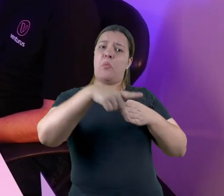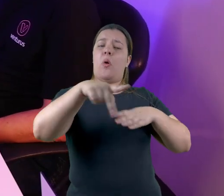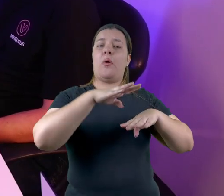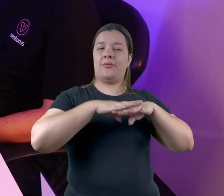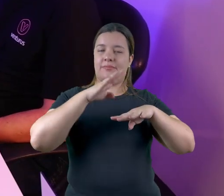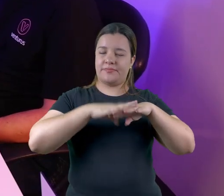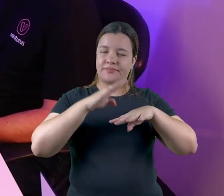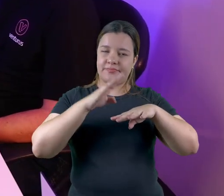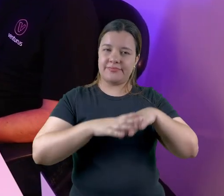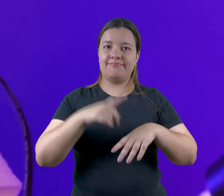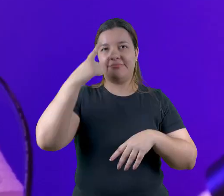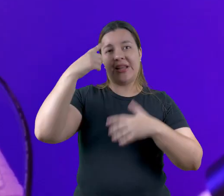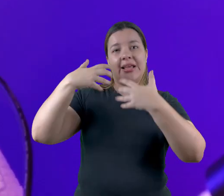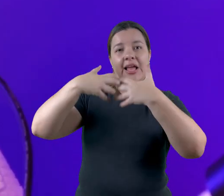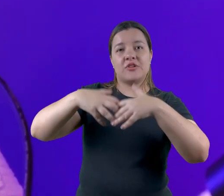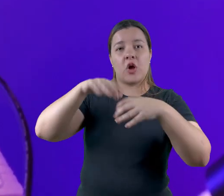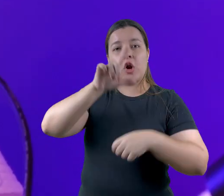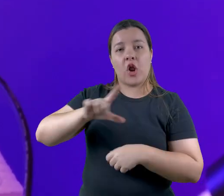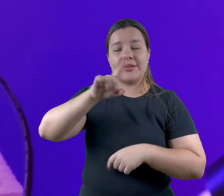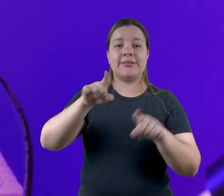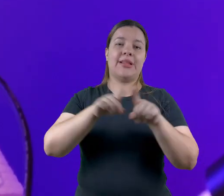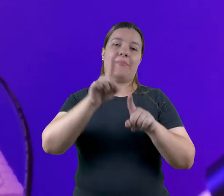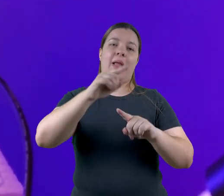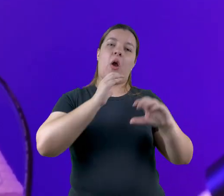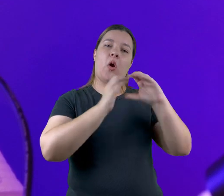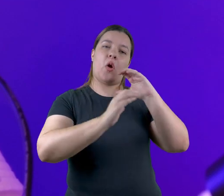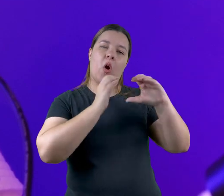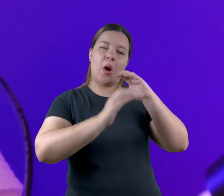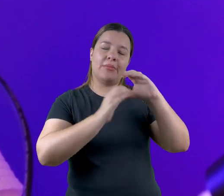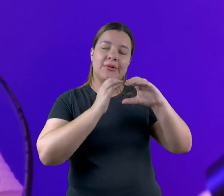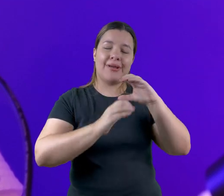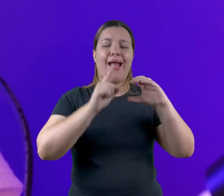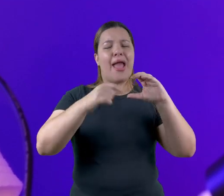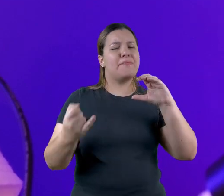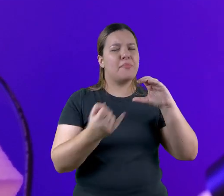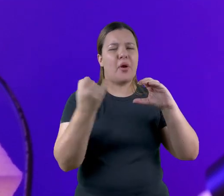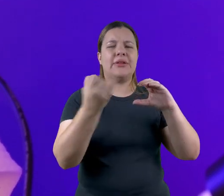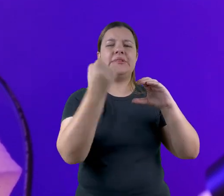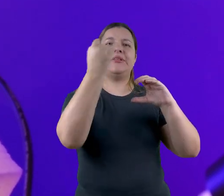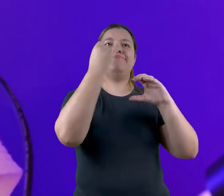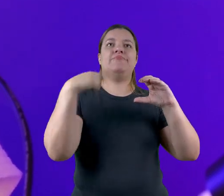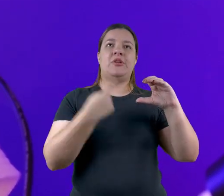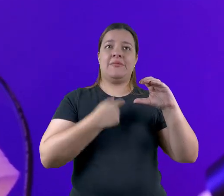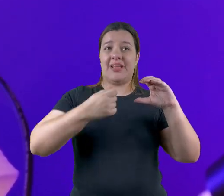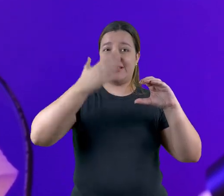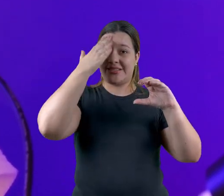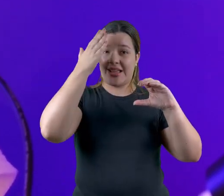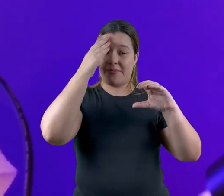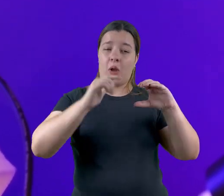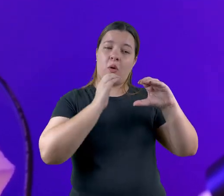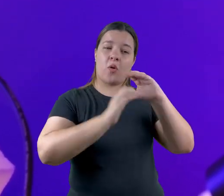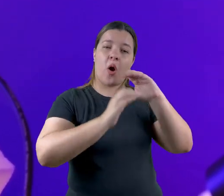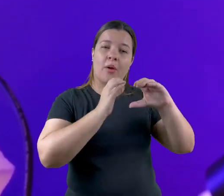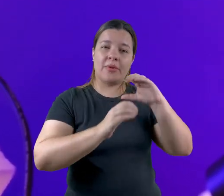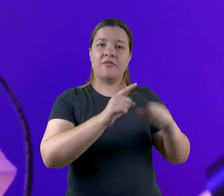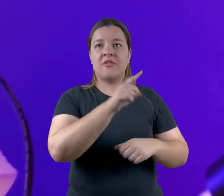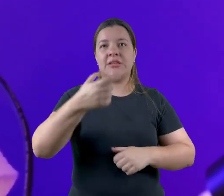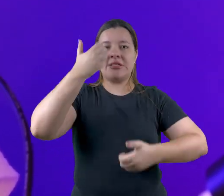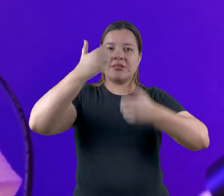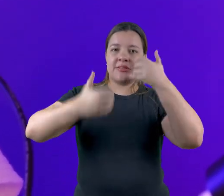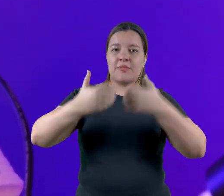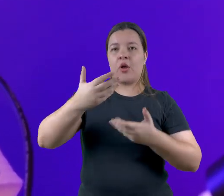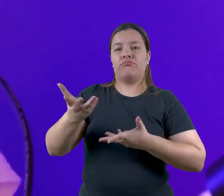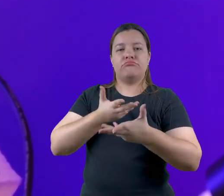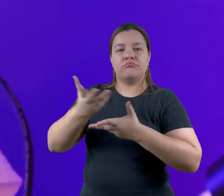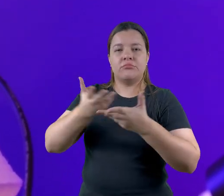matemática né então tem essa coisa do raciocínio lógico e tem da comunicação o quanto é importante a gente saber se comunicar né